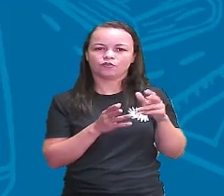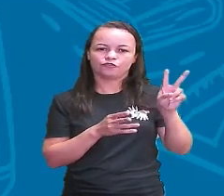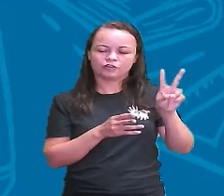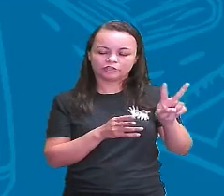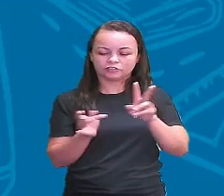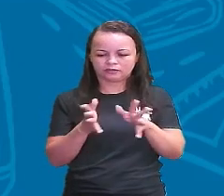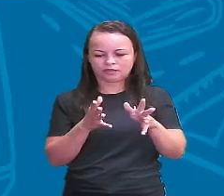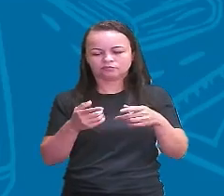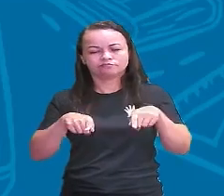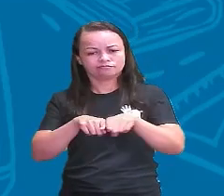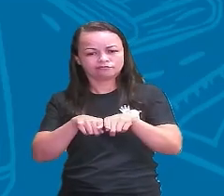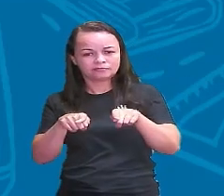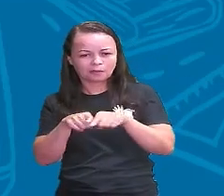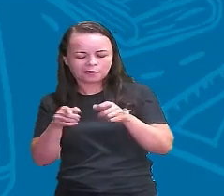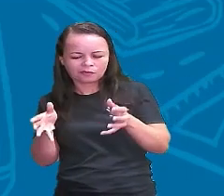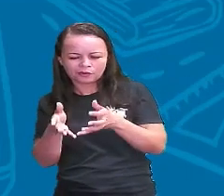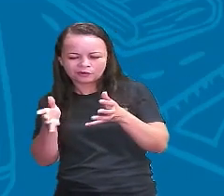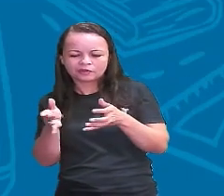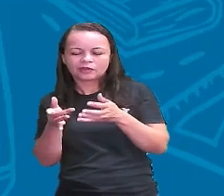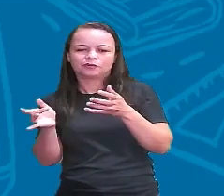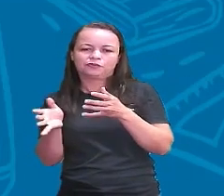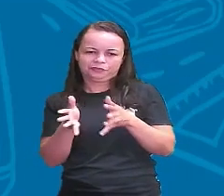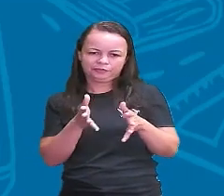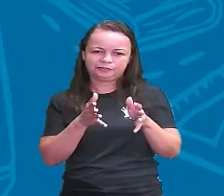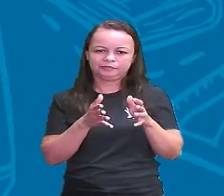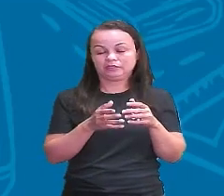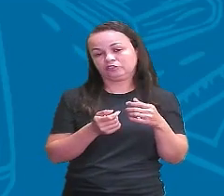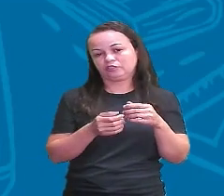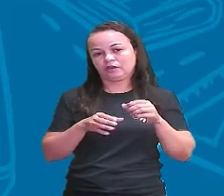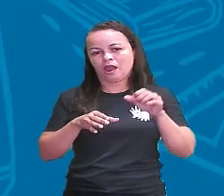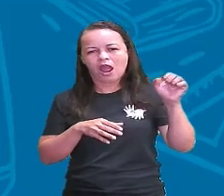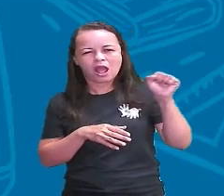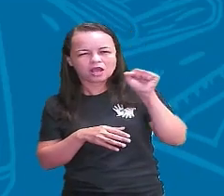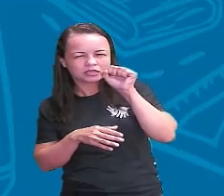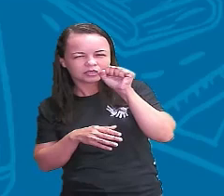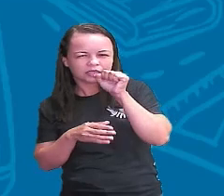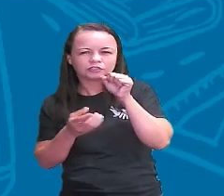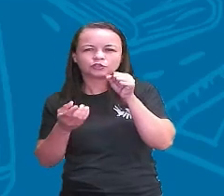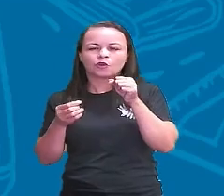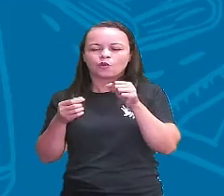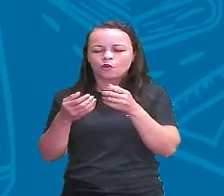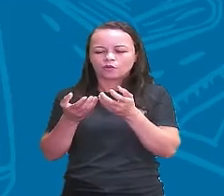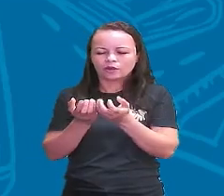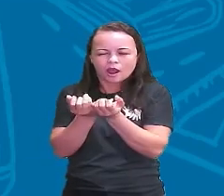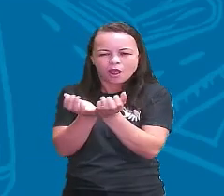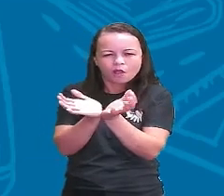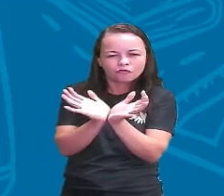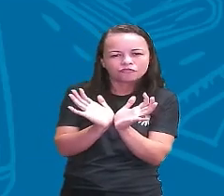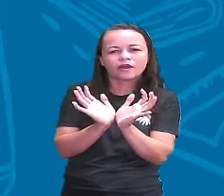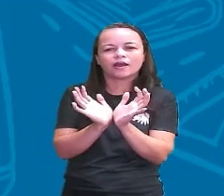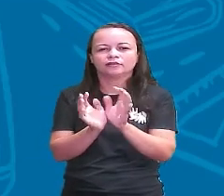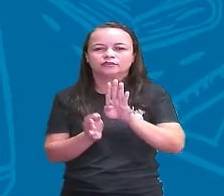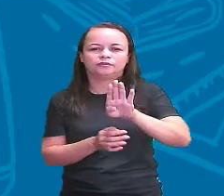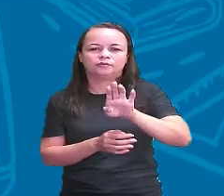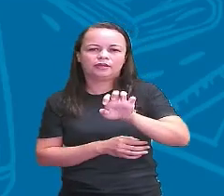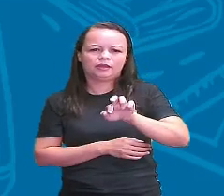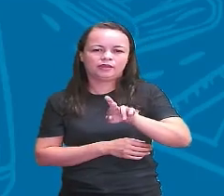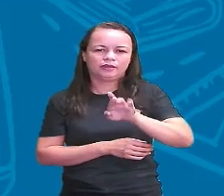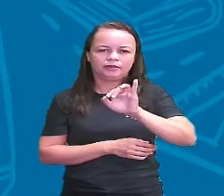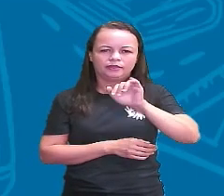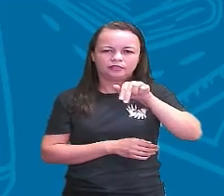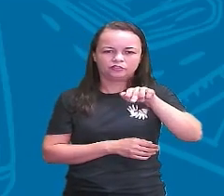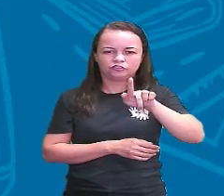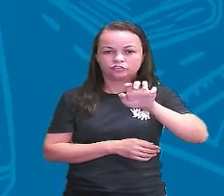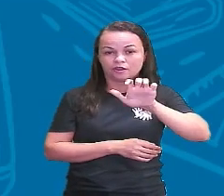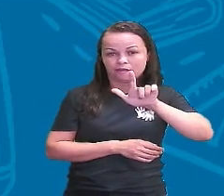também alguns legumes, algumas hortaliças, né? A cenoura, a berinjela, a alface, são todos alimentos